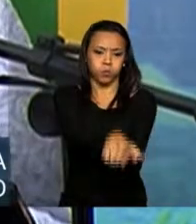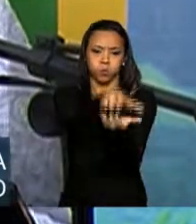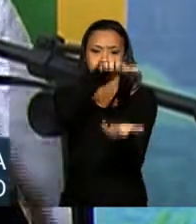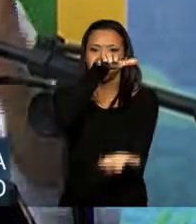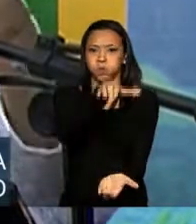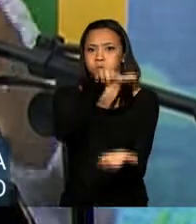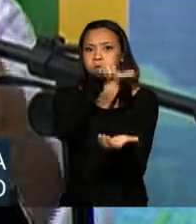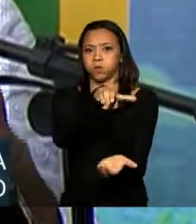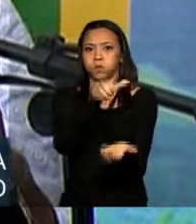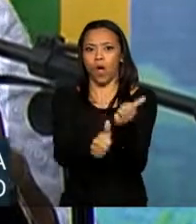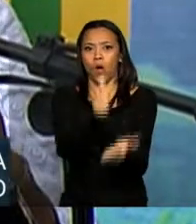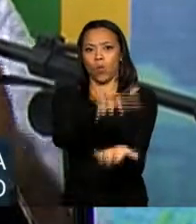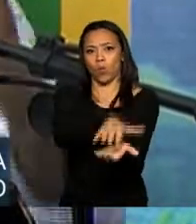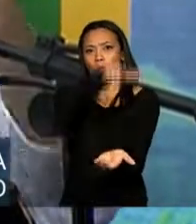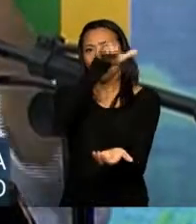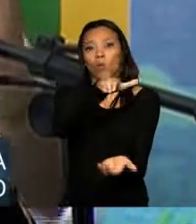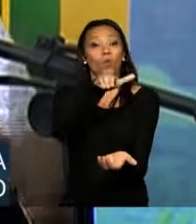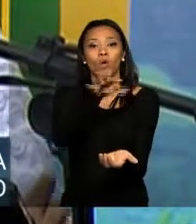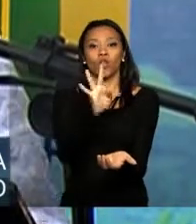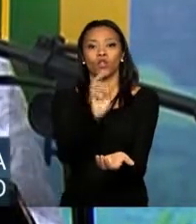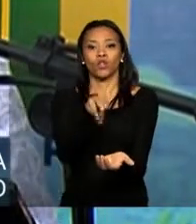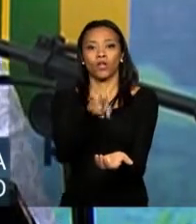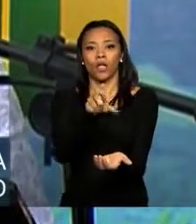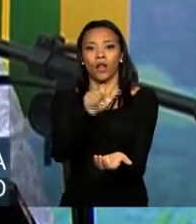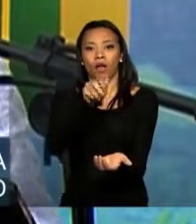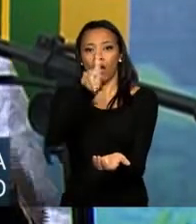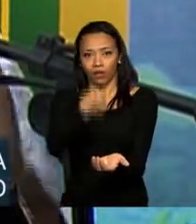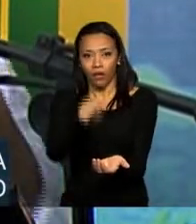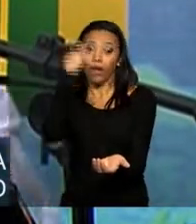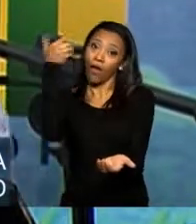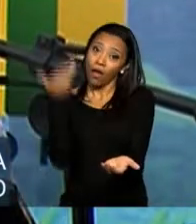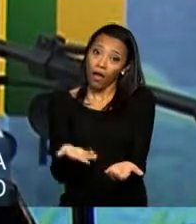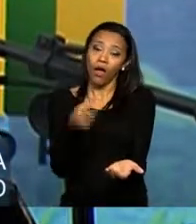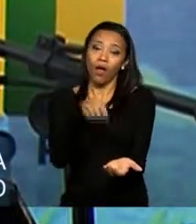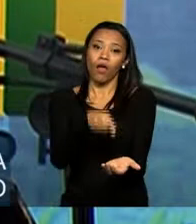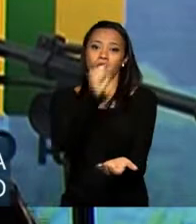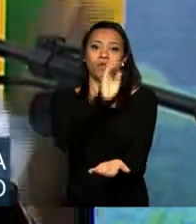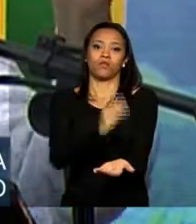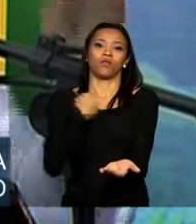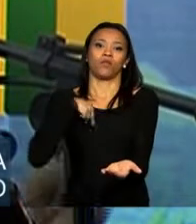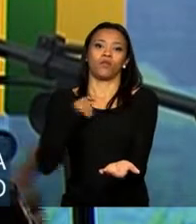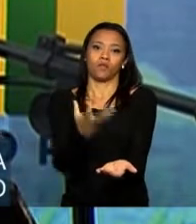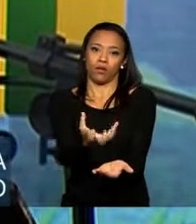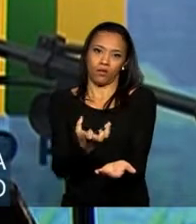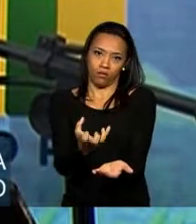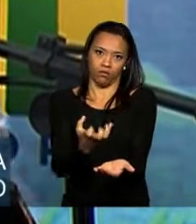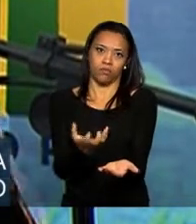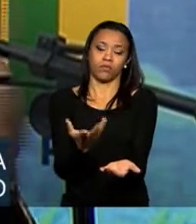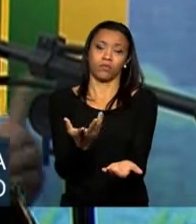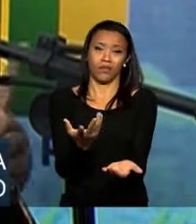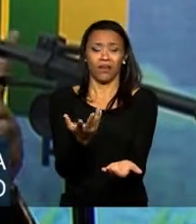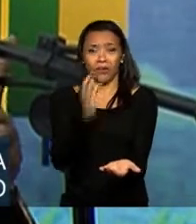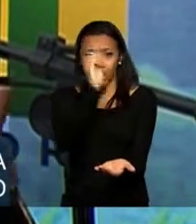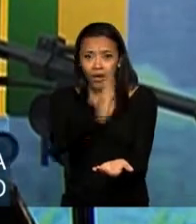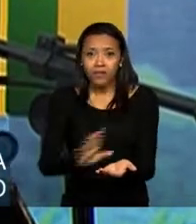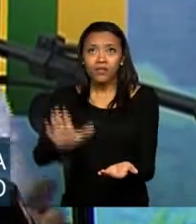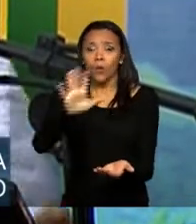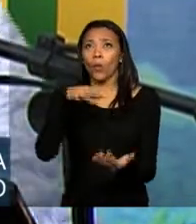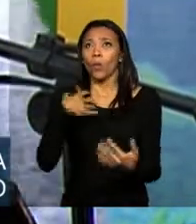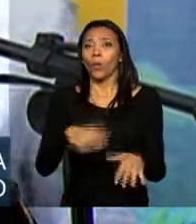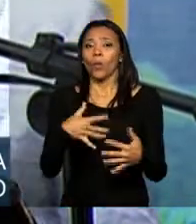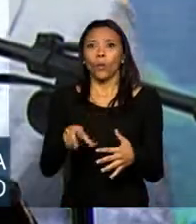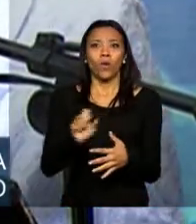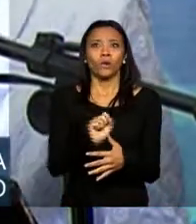e esse é o Brasil que nós queremos Esse é o Brasil complexo é um país complexo